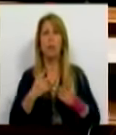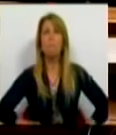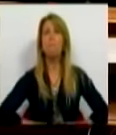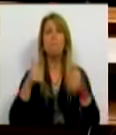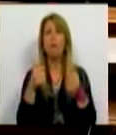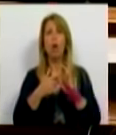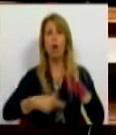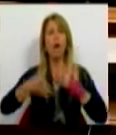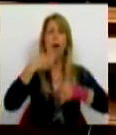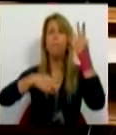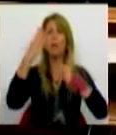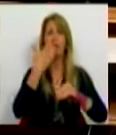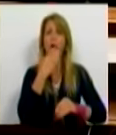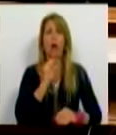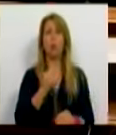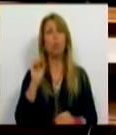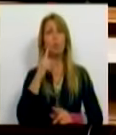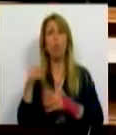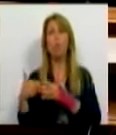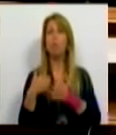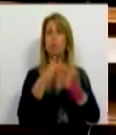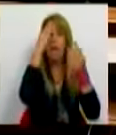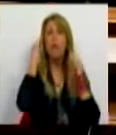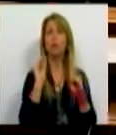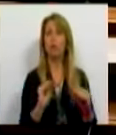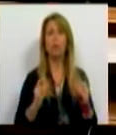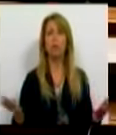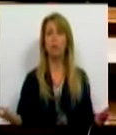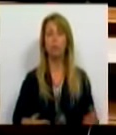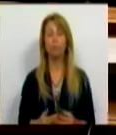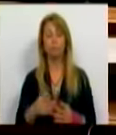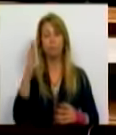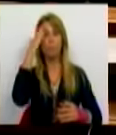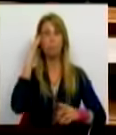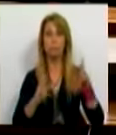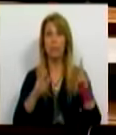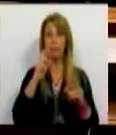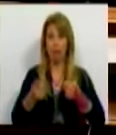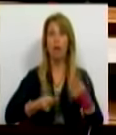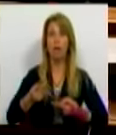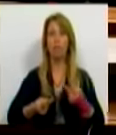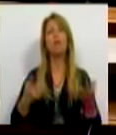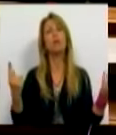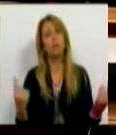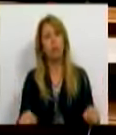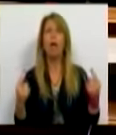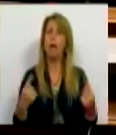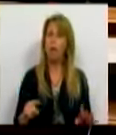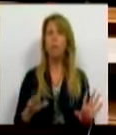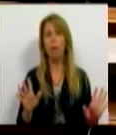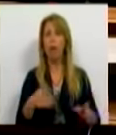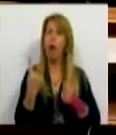aprendizagem dos alunos e de melhorar o processo educativo. Os rankings têm a sua utilidade, desde que os olhemos com